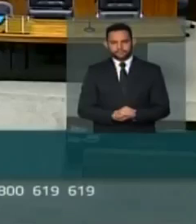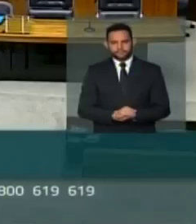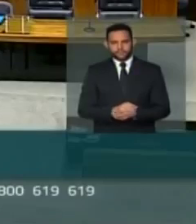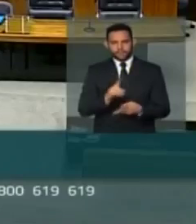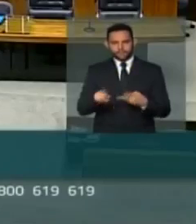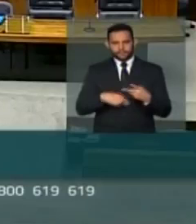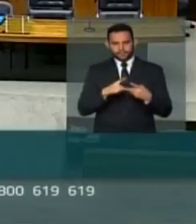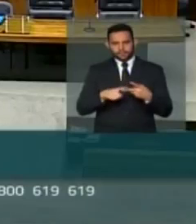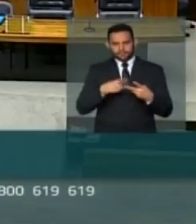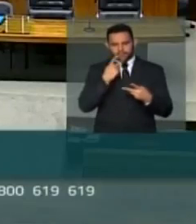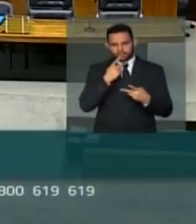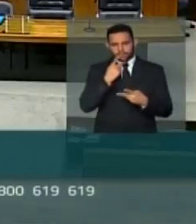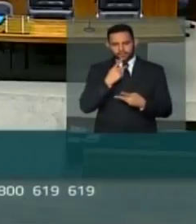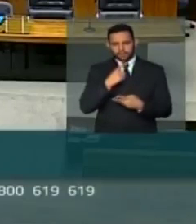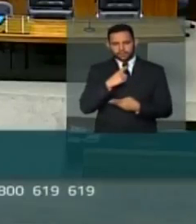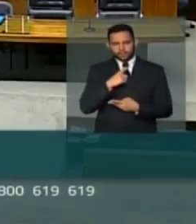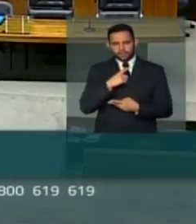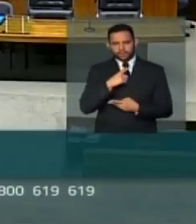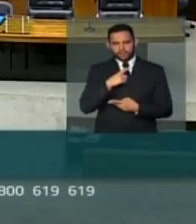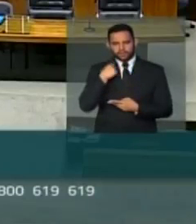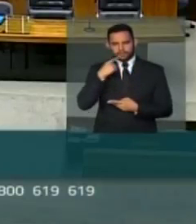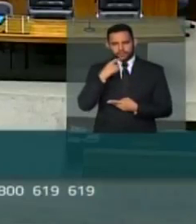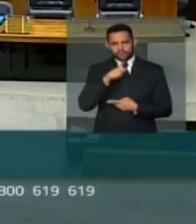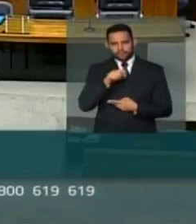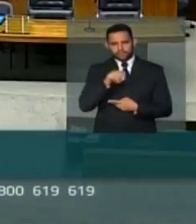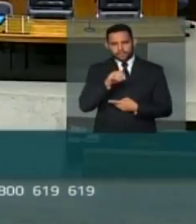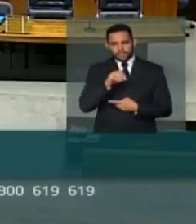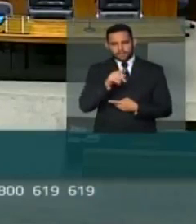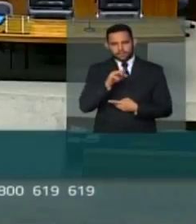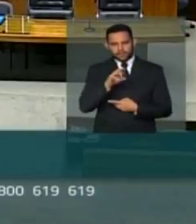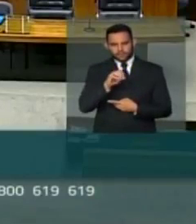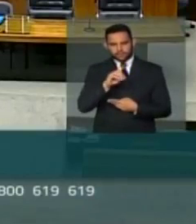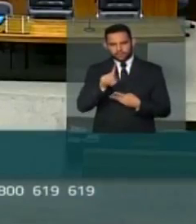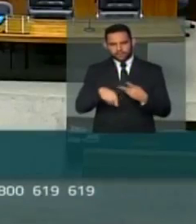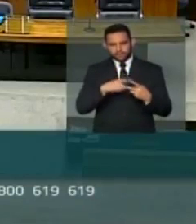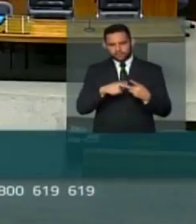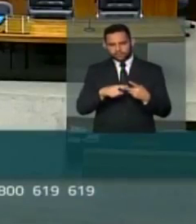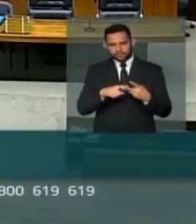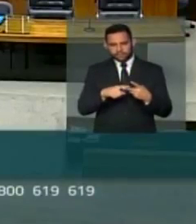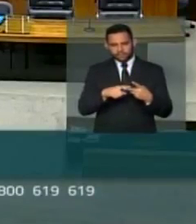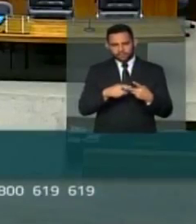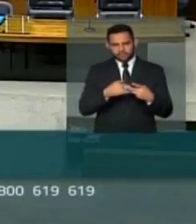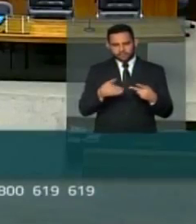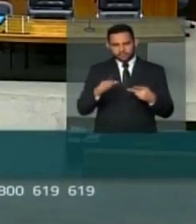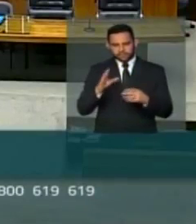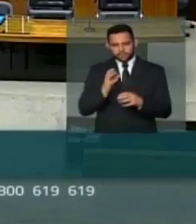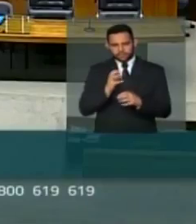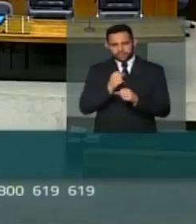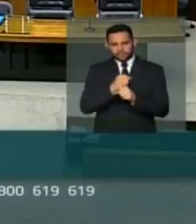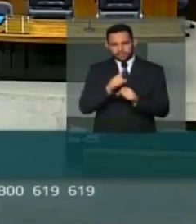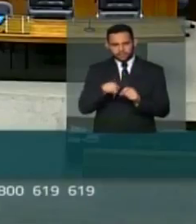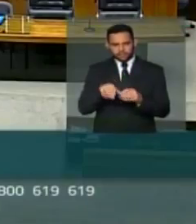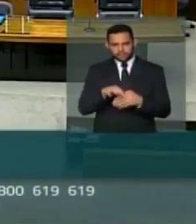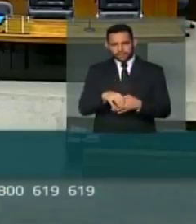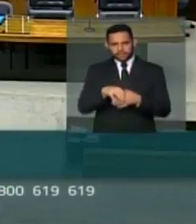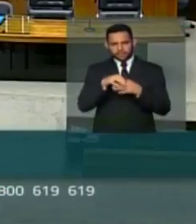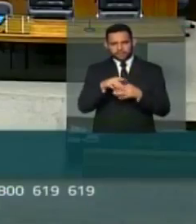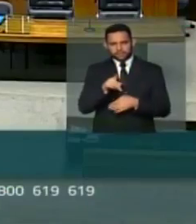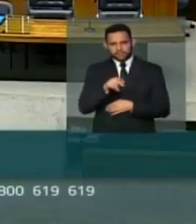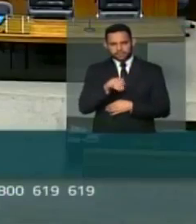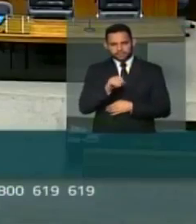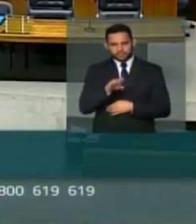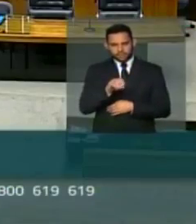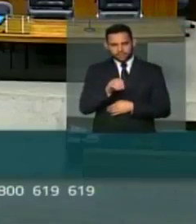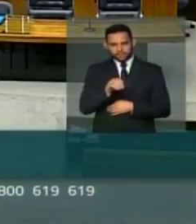Próximo orador, deputado Gonzaga Patriota, que, além do pequeno expediente, somará pela liderança do PSB.